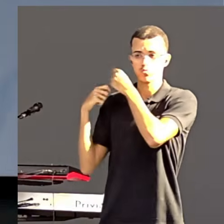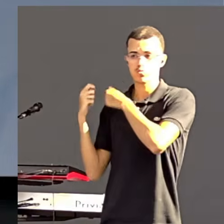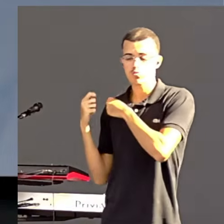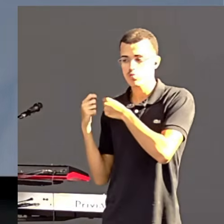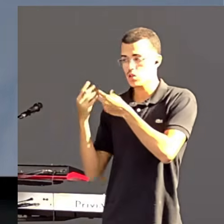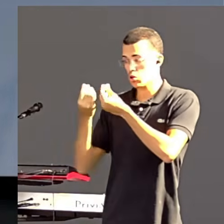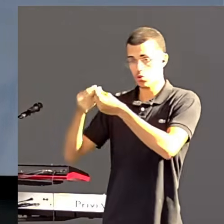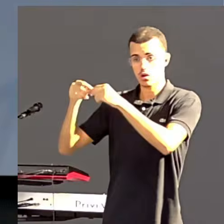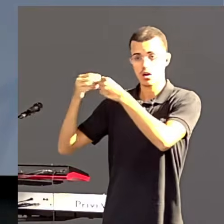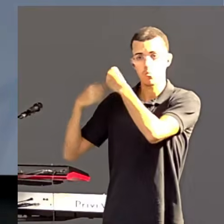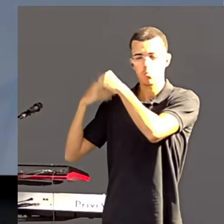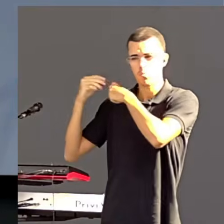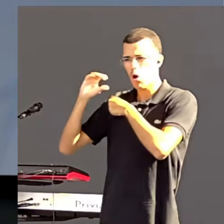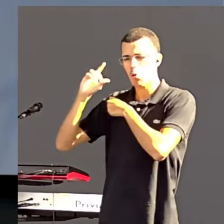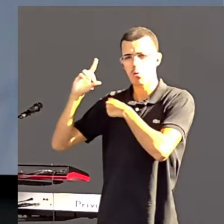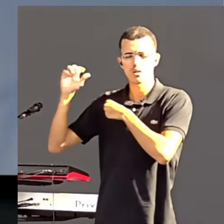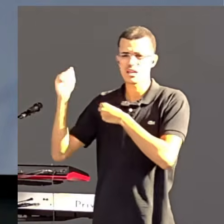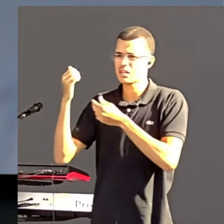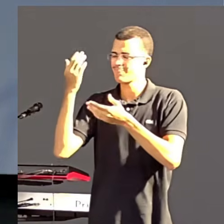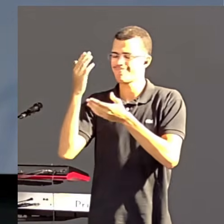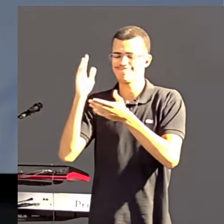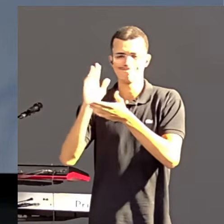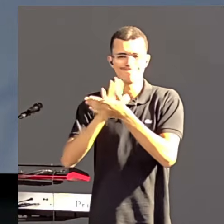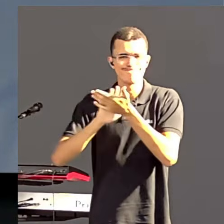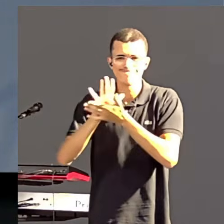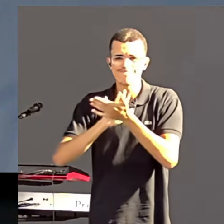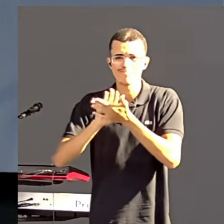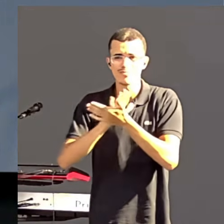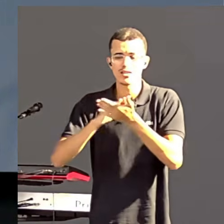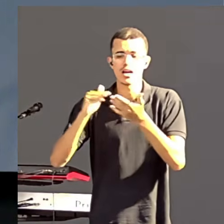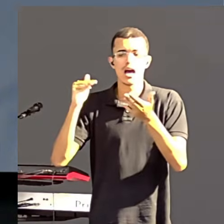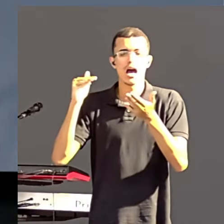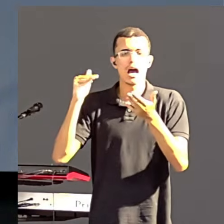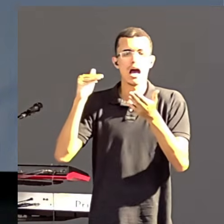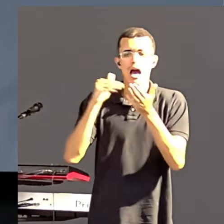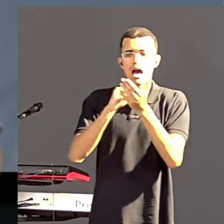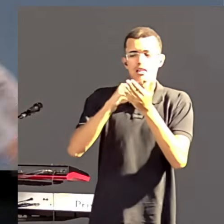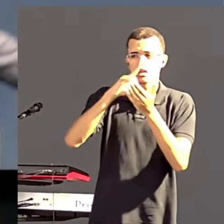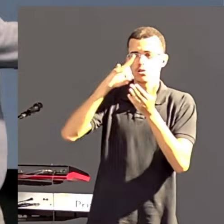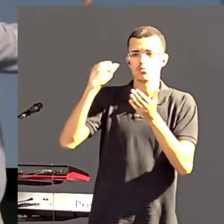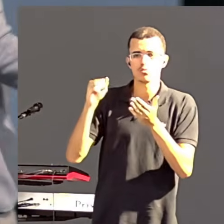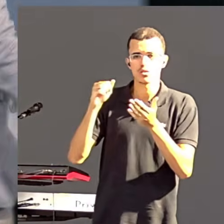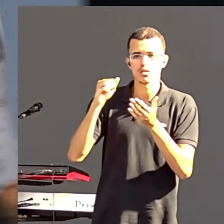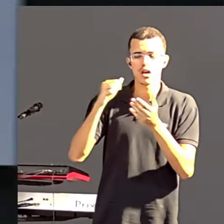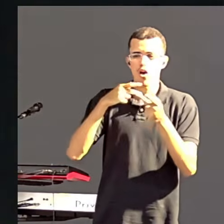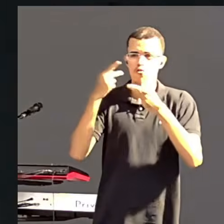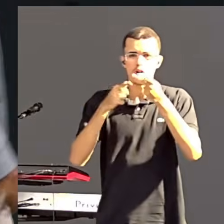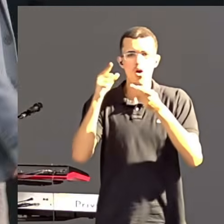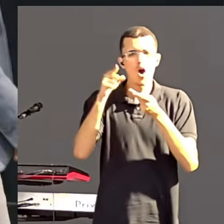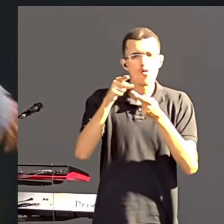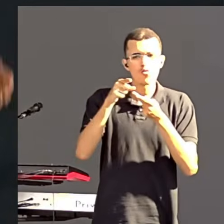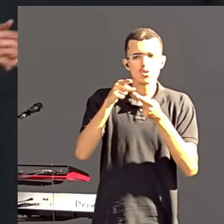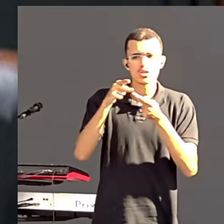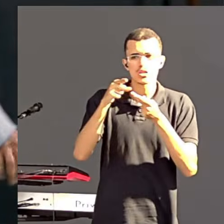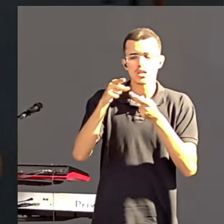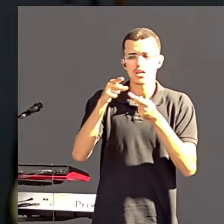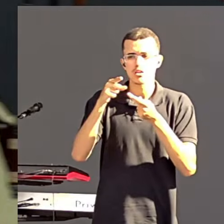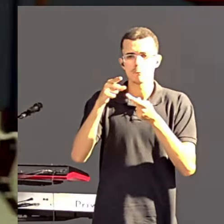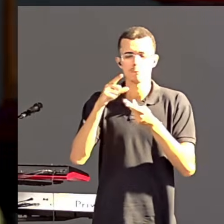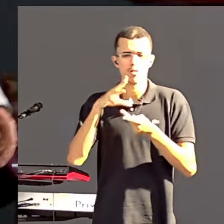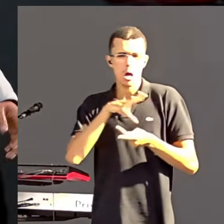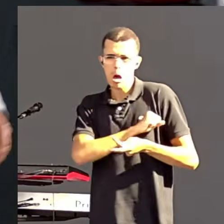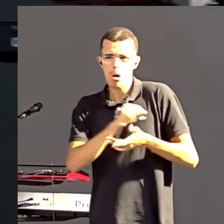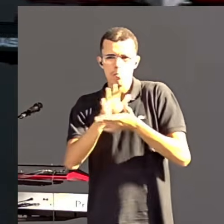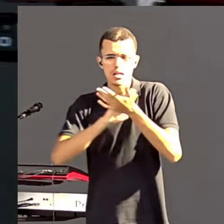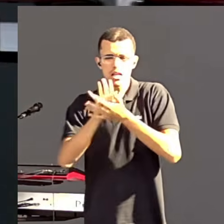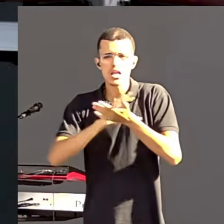cordinhas lá, eu vou perder a força. Nada. Até um dia que ela disse para ele: olha, você não me ama, você não me quer bem, se